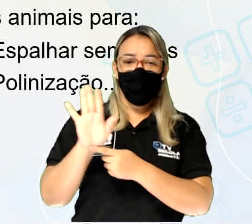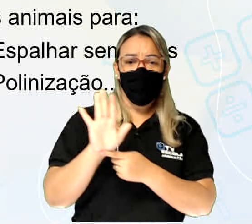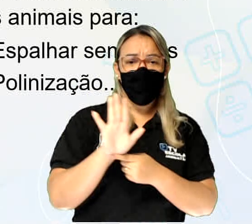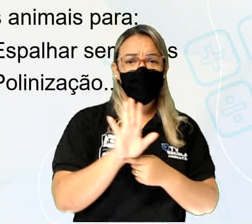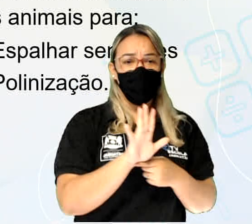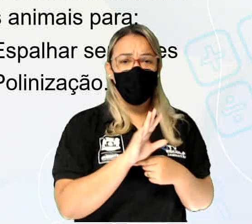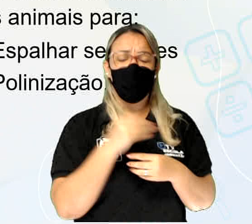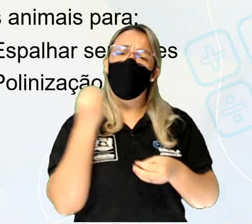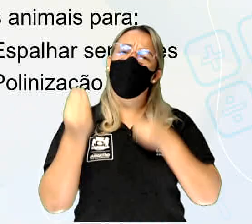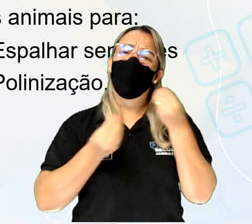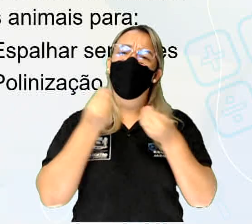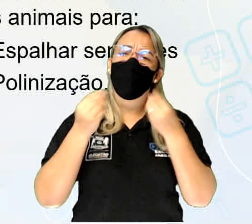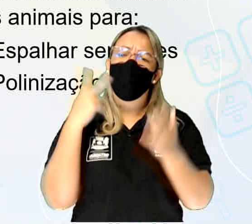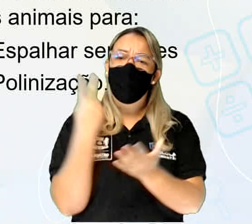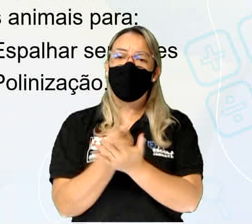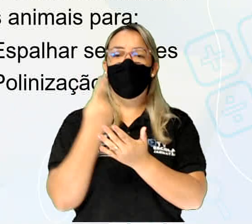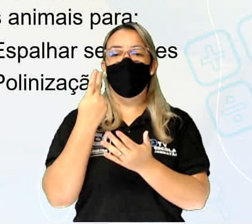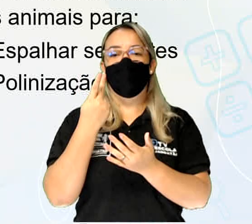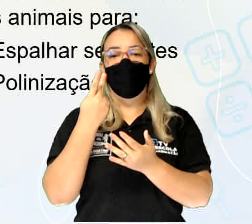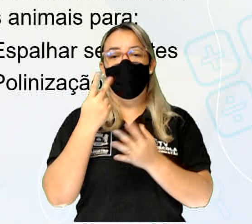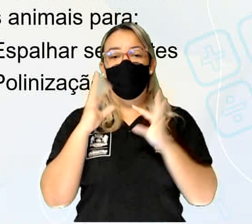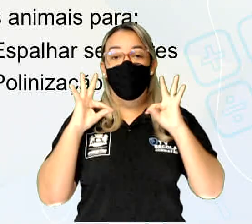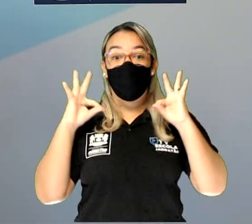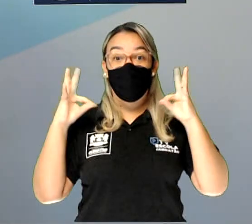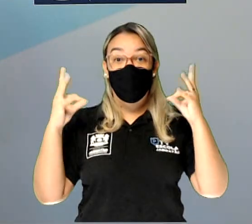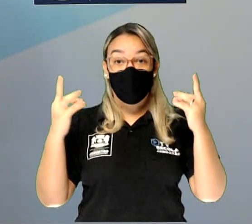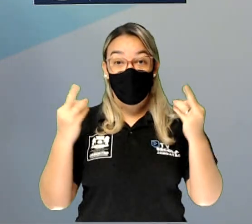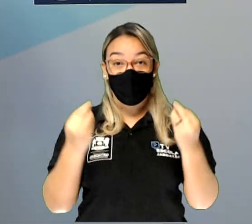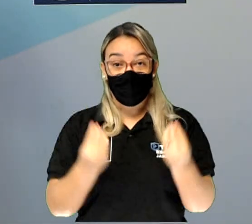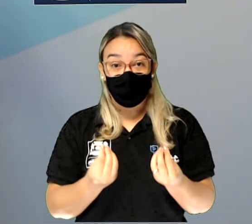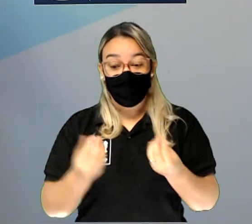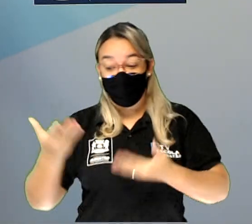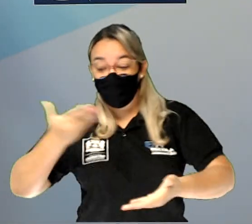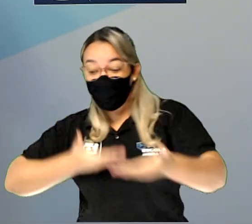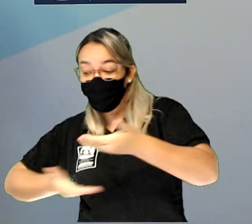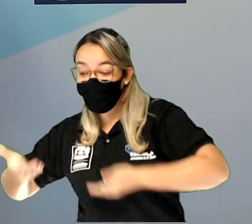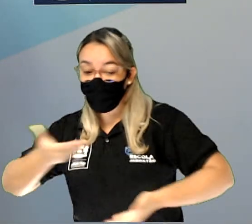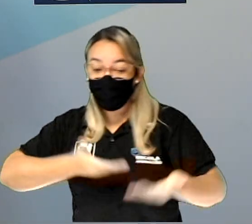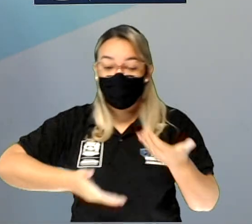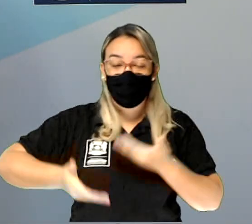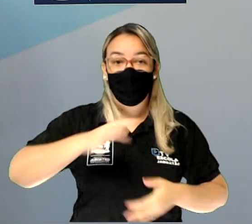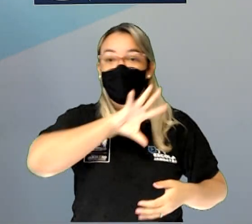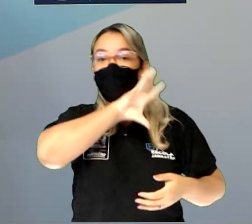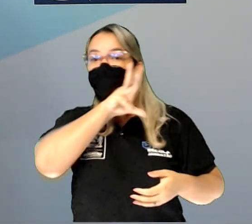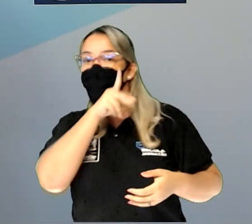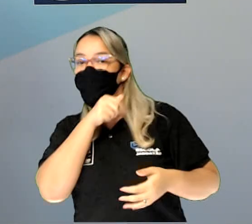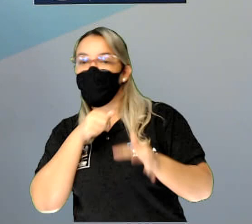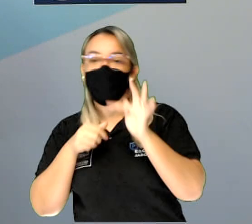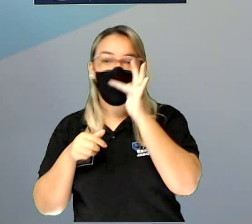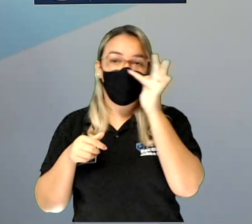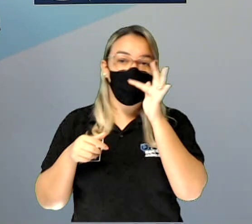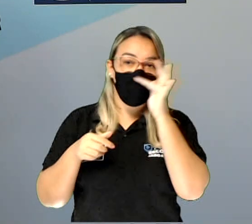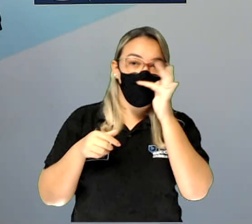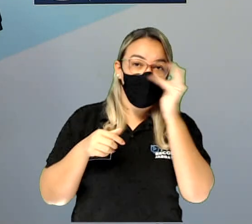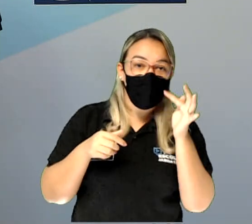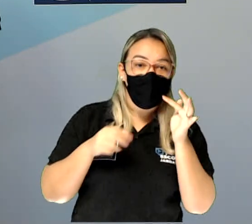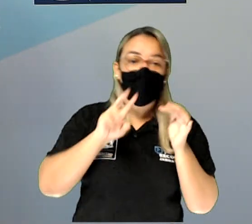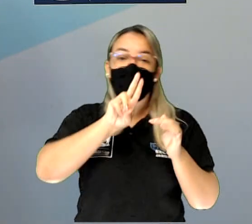é que isso acontece, tá? Toda essa interação dos animais e as plantas nós chamamos